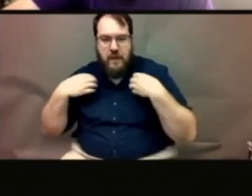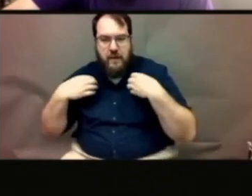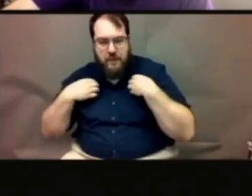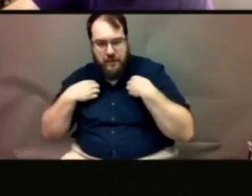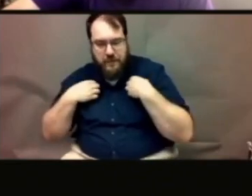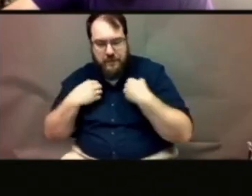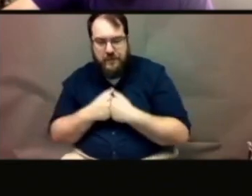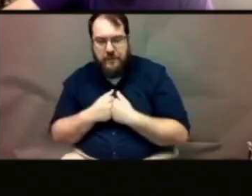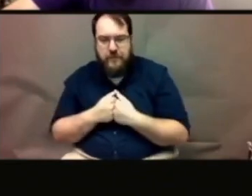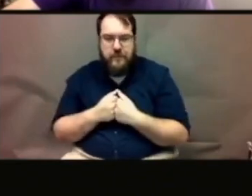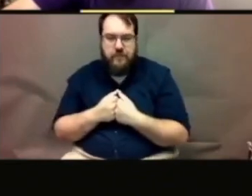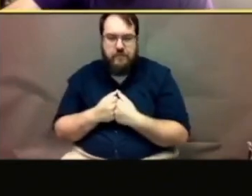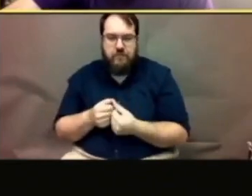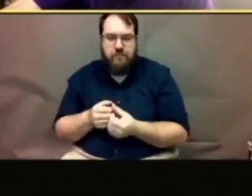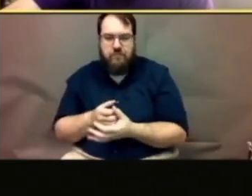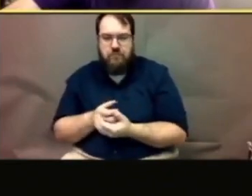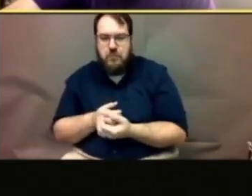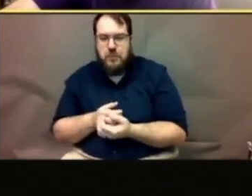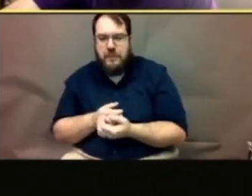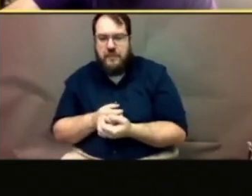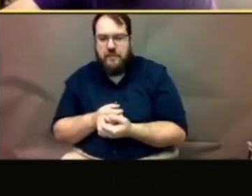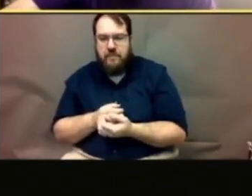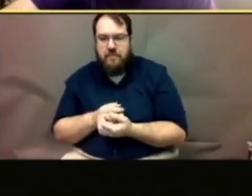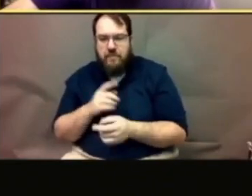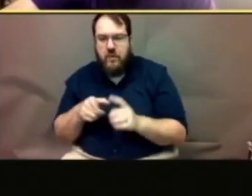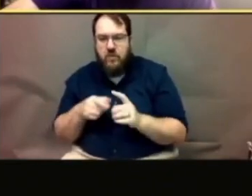e agora ele está aqui acoplado a esse backpack